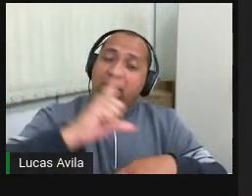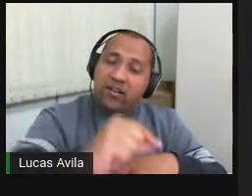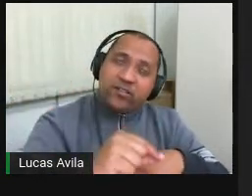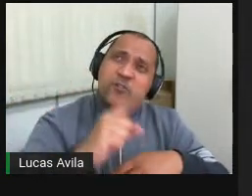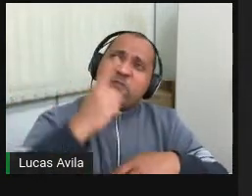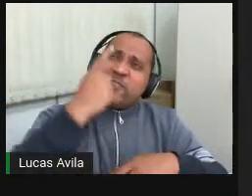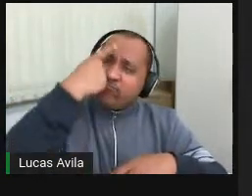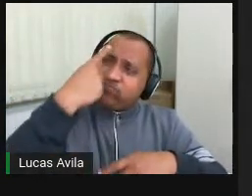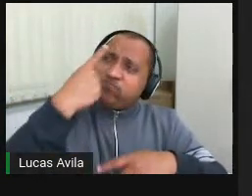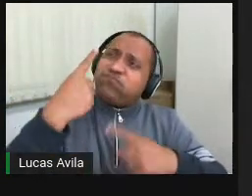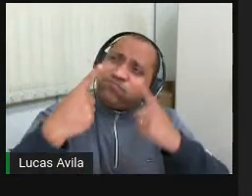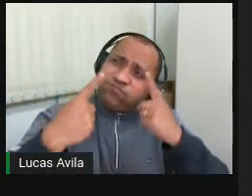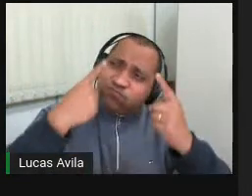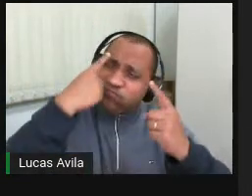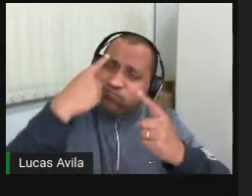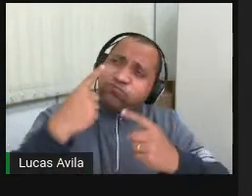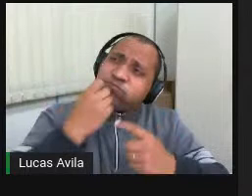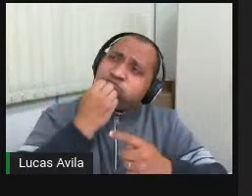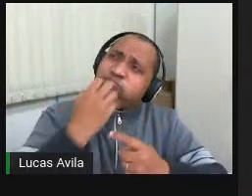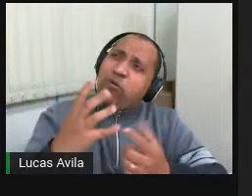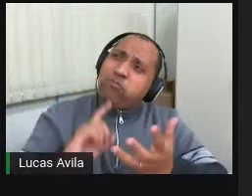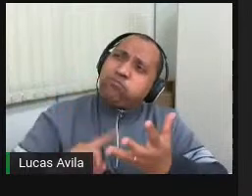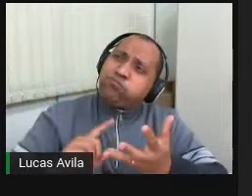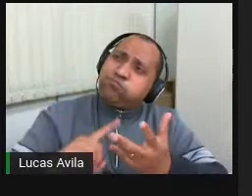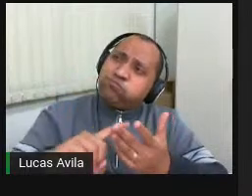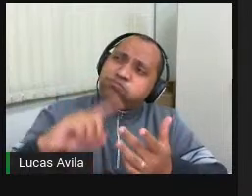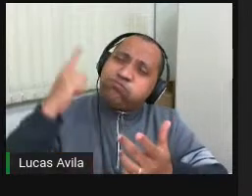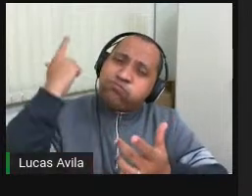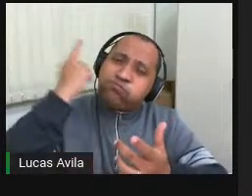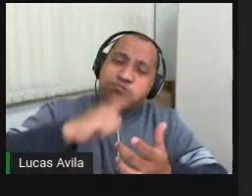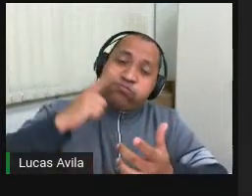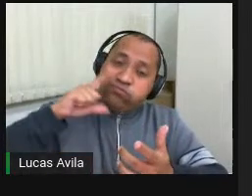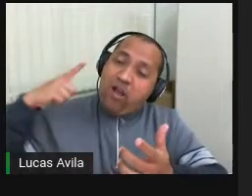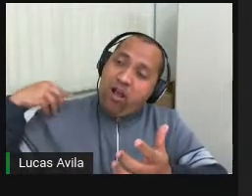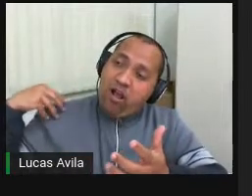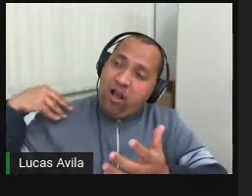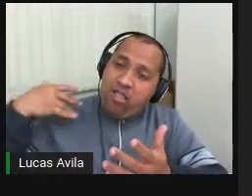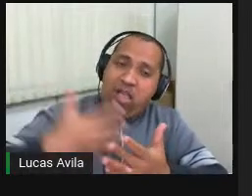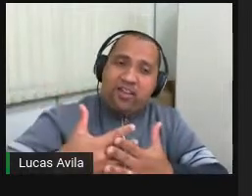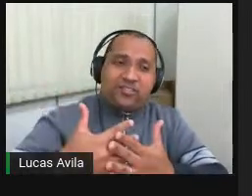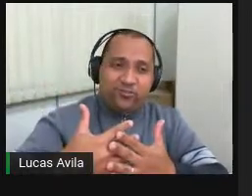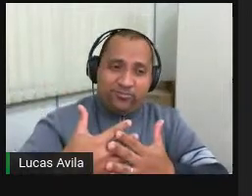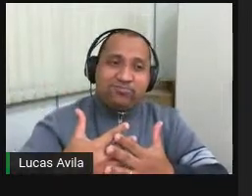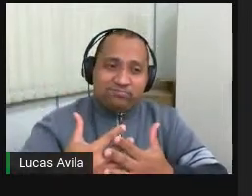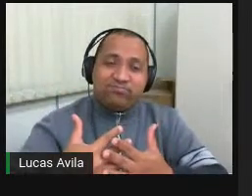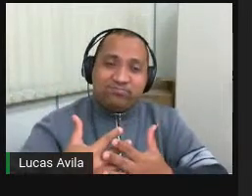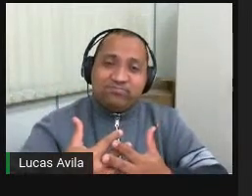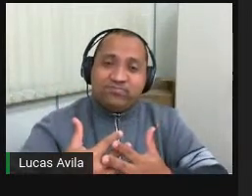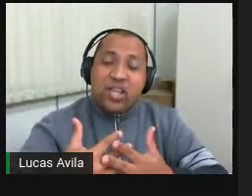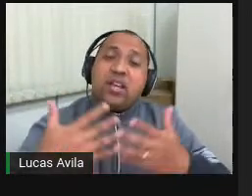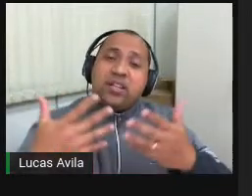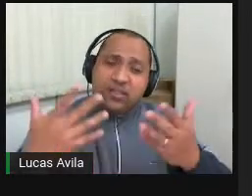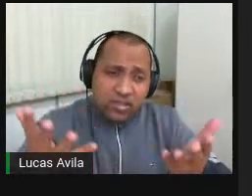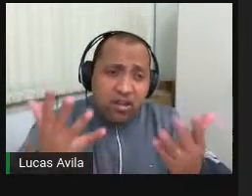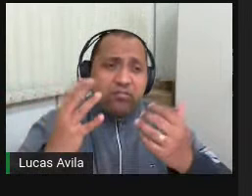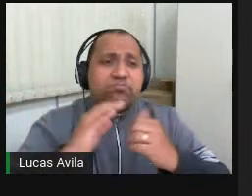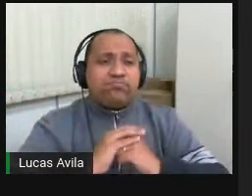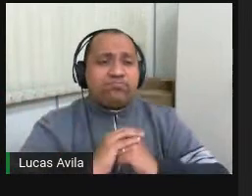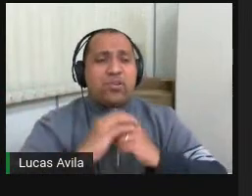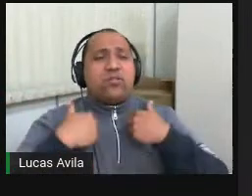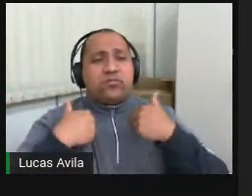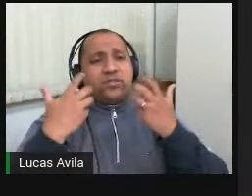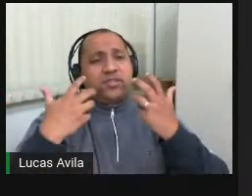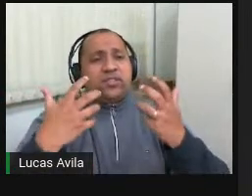coisas boas a gente fez ao longo dessa trajetória. Então, isso eu gostaria que